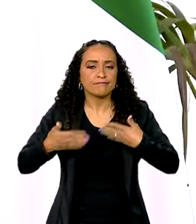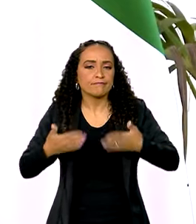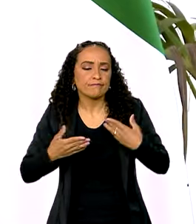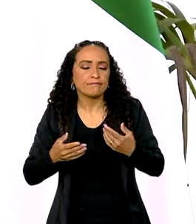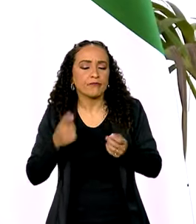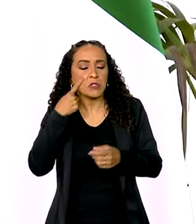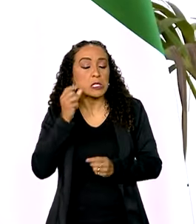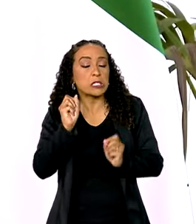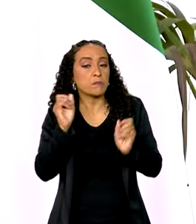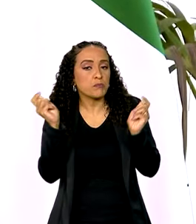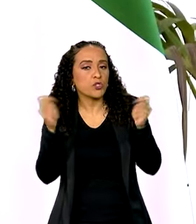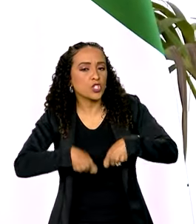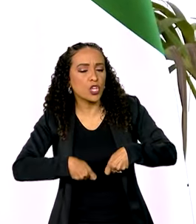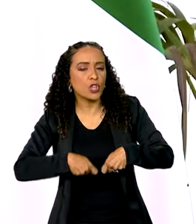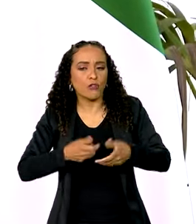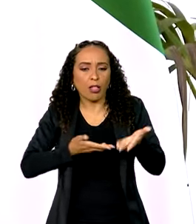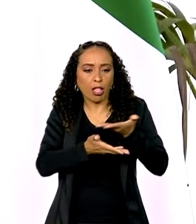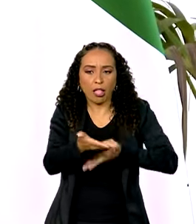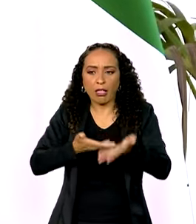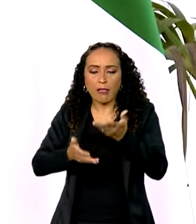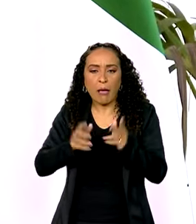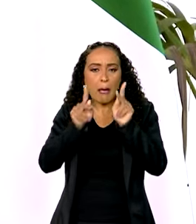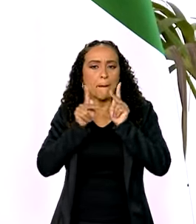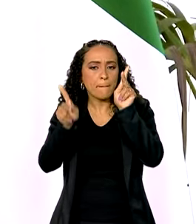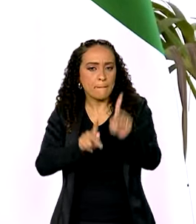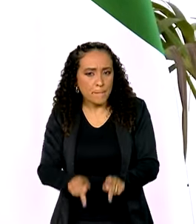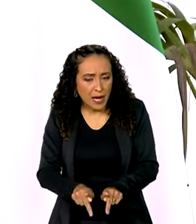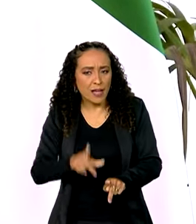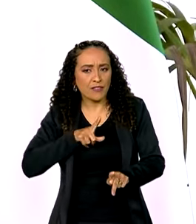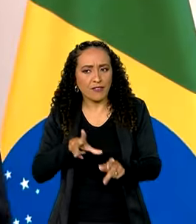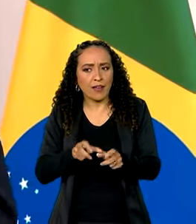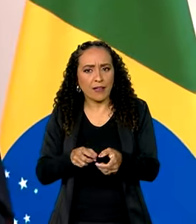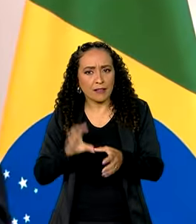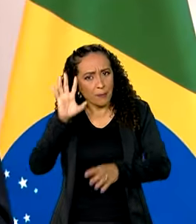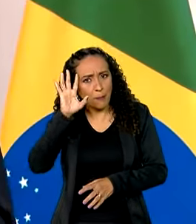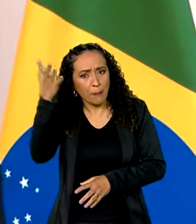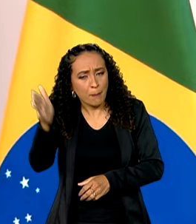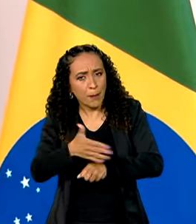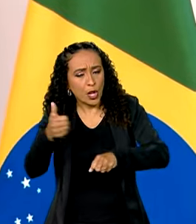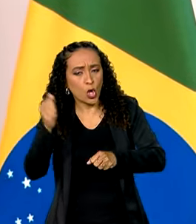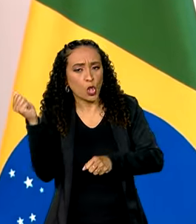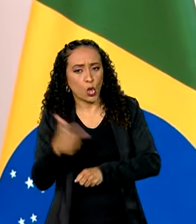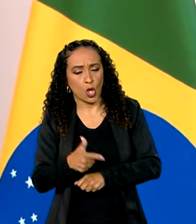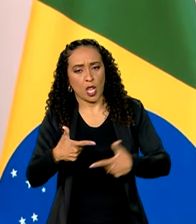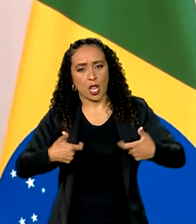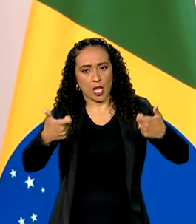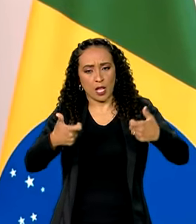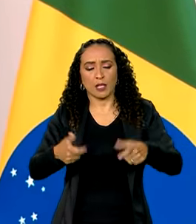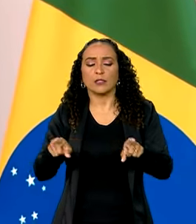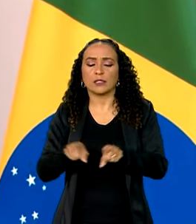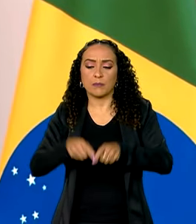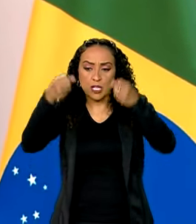de que a paz vai trazer melhor resultado do que a guerra. Lula reafirmou o desejo de ver um